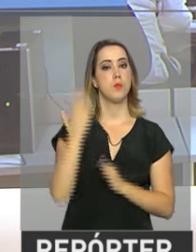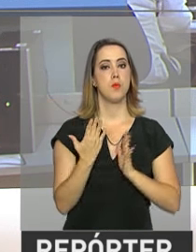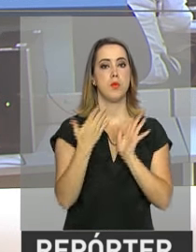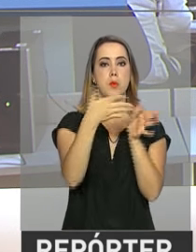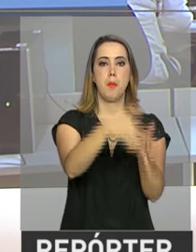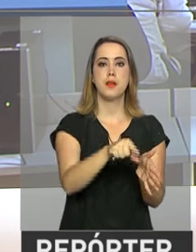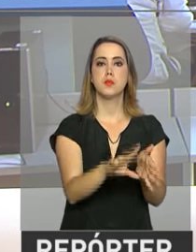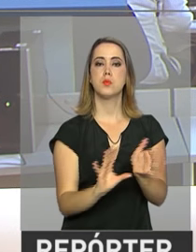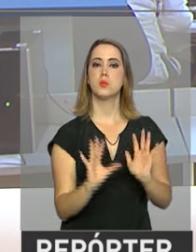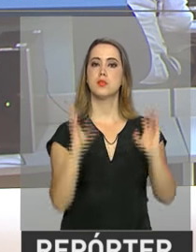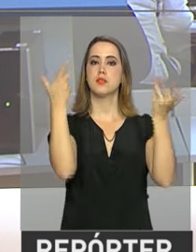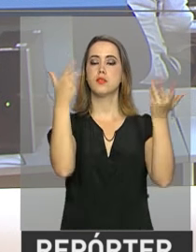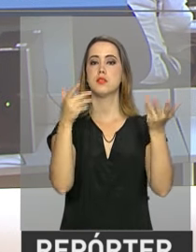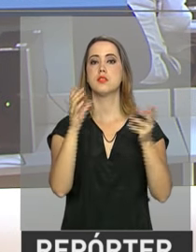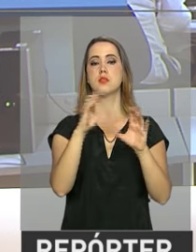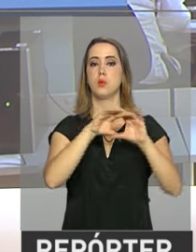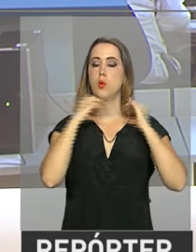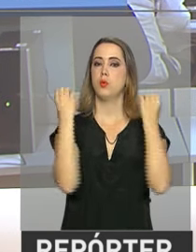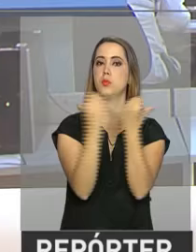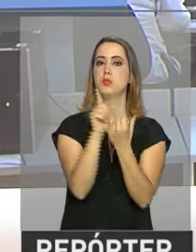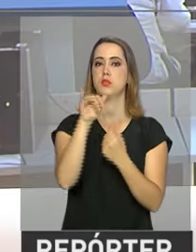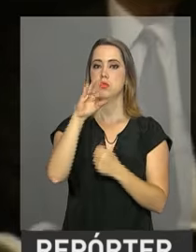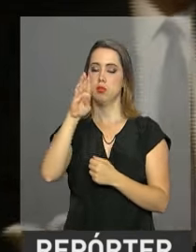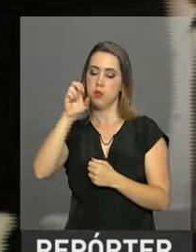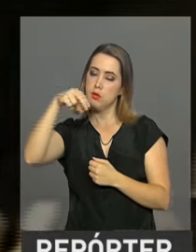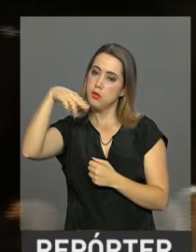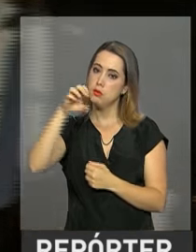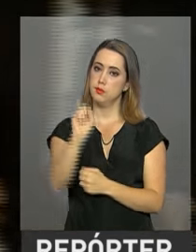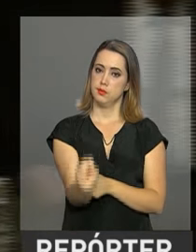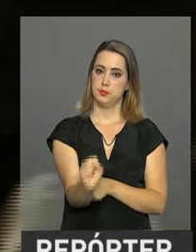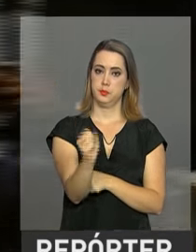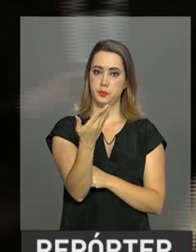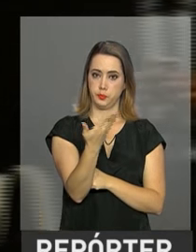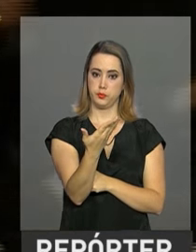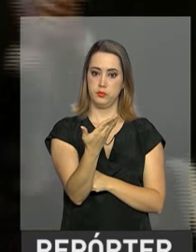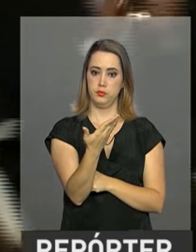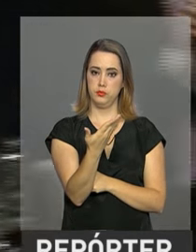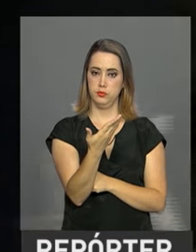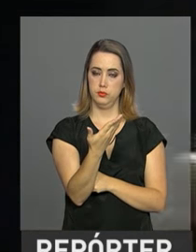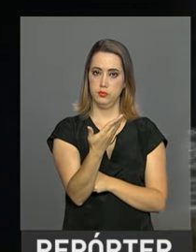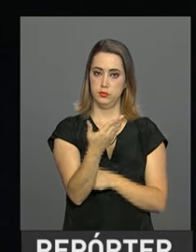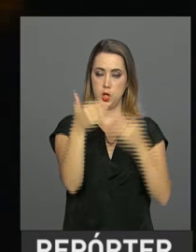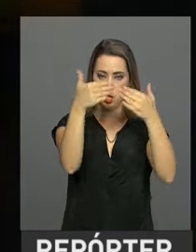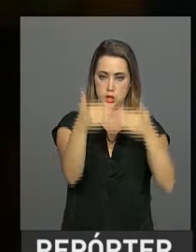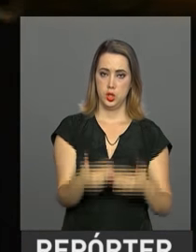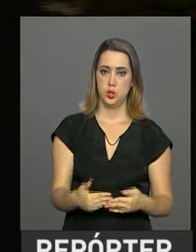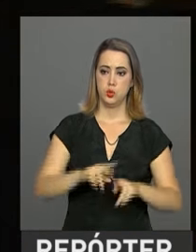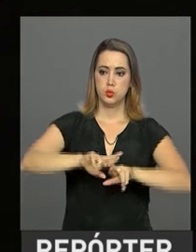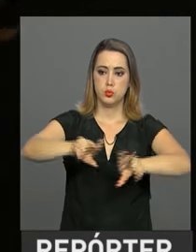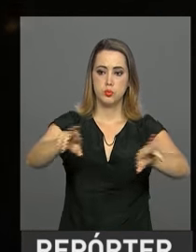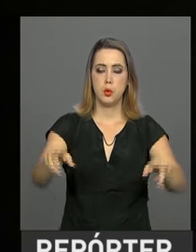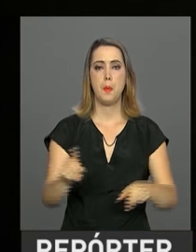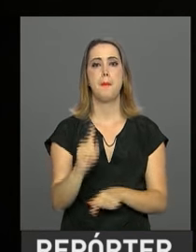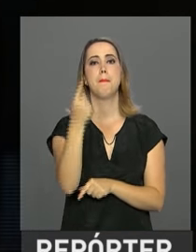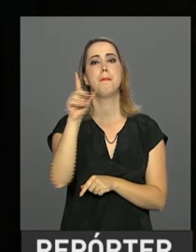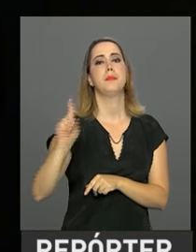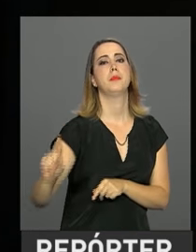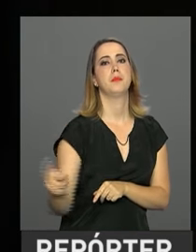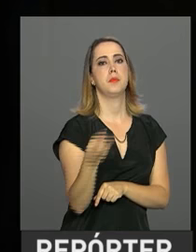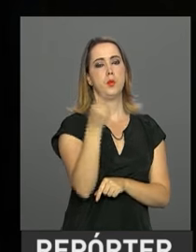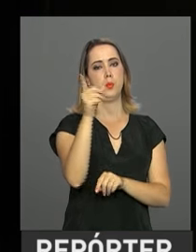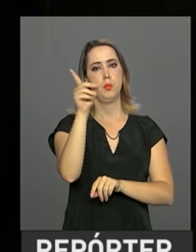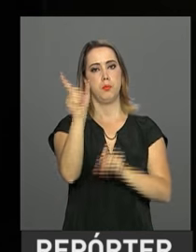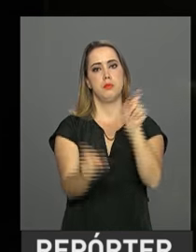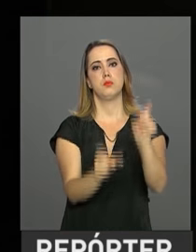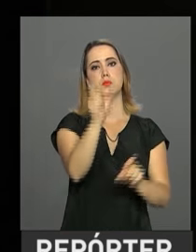participou desse evento com a comunidade libanesa. Pública Michel Temer. Diante de um público de mais de 1000 pessoas, o